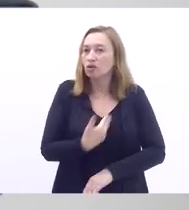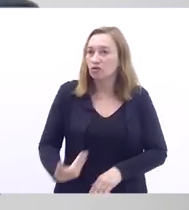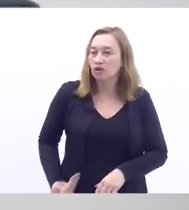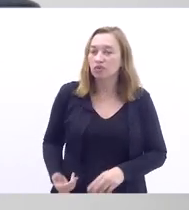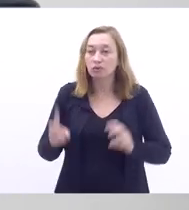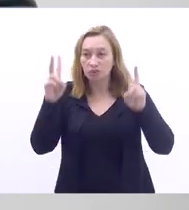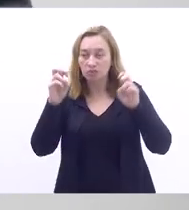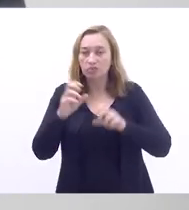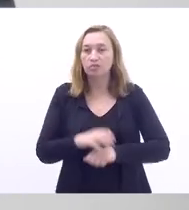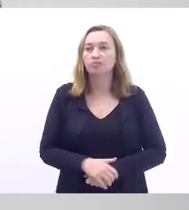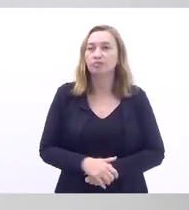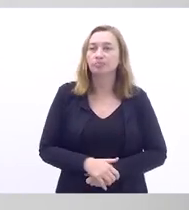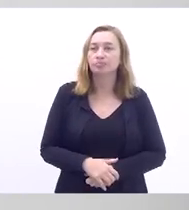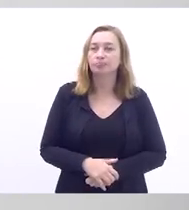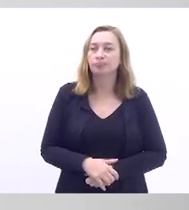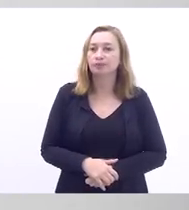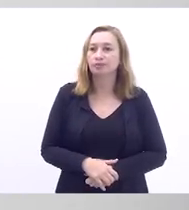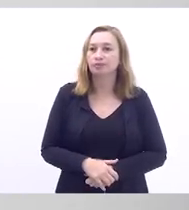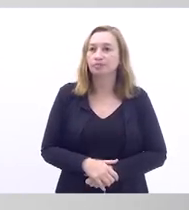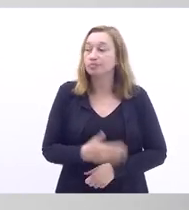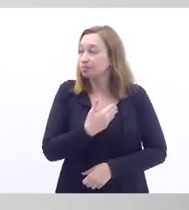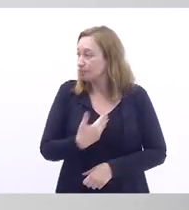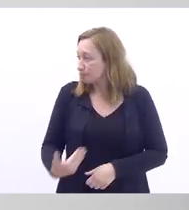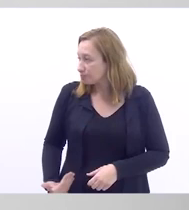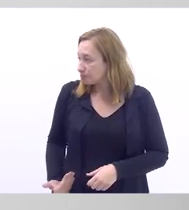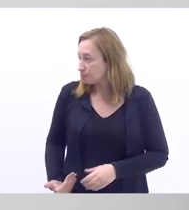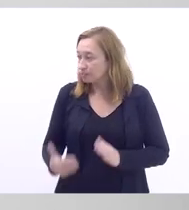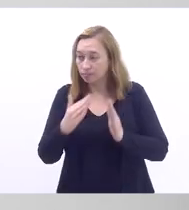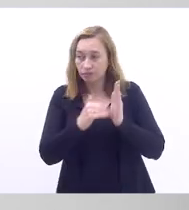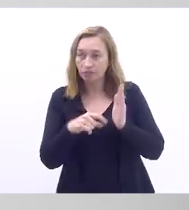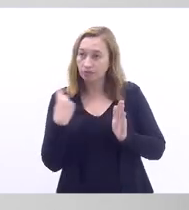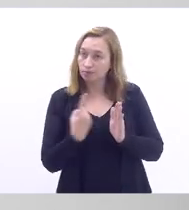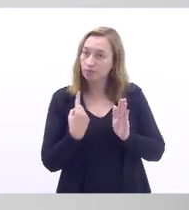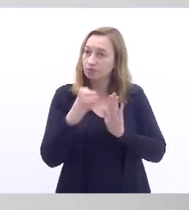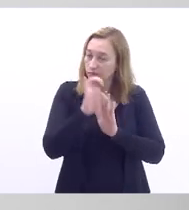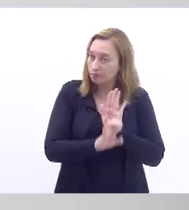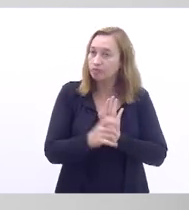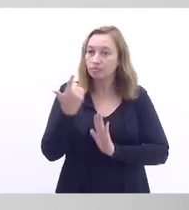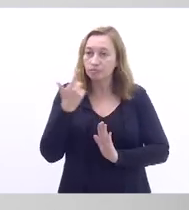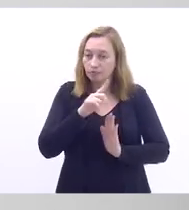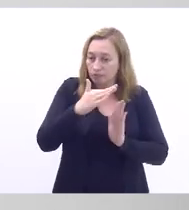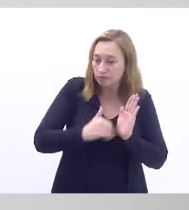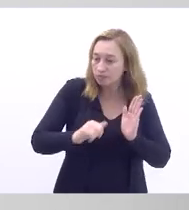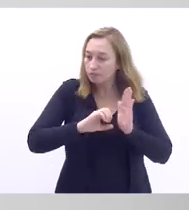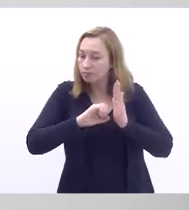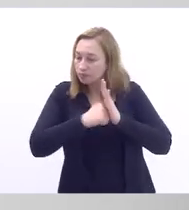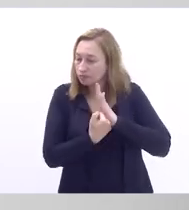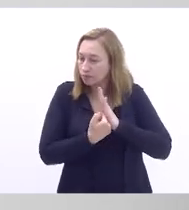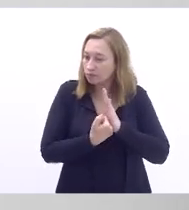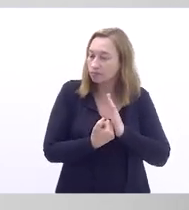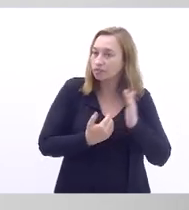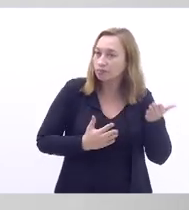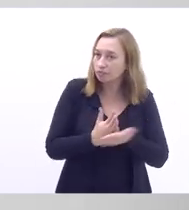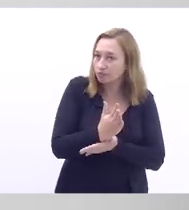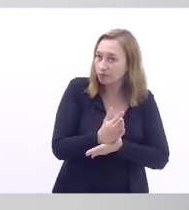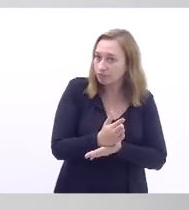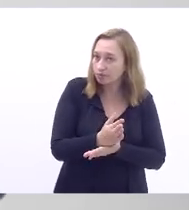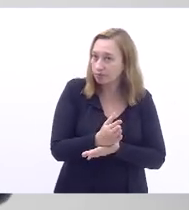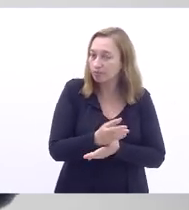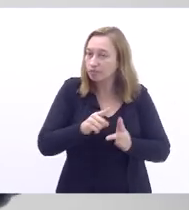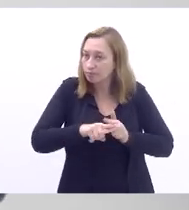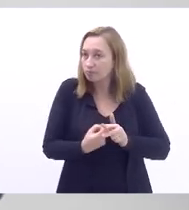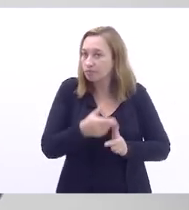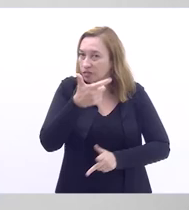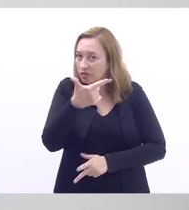sobre isso Esse é o governo derrubou Nossa emenda a gente conseguiu derrubar o veto e aprovou no orçamento a previsão de